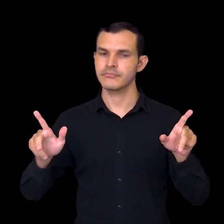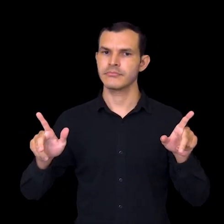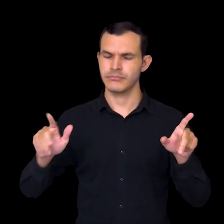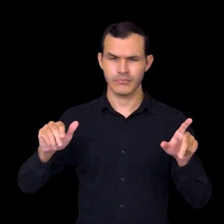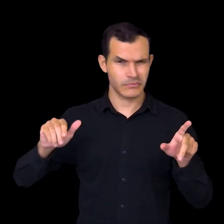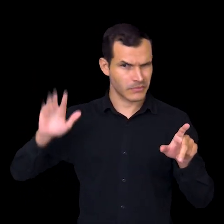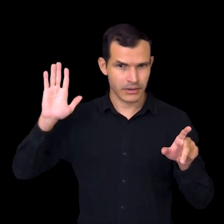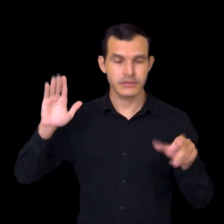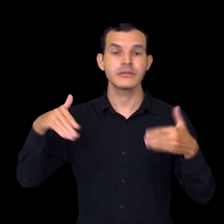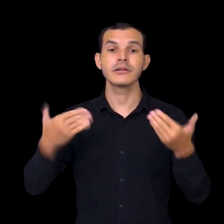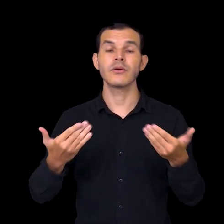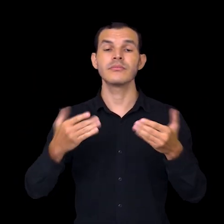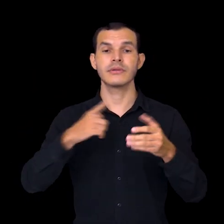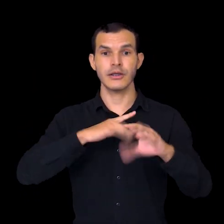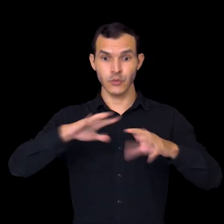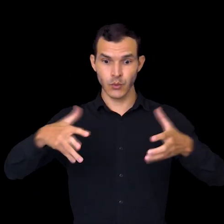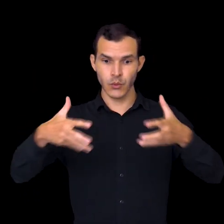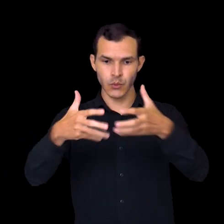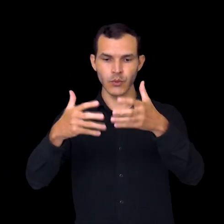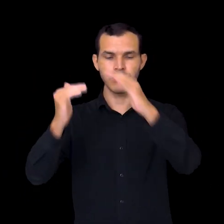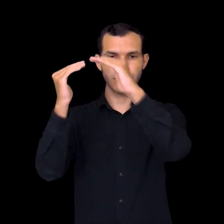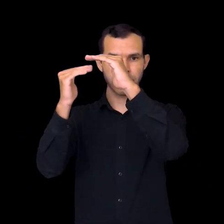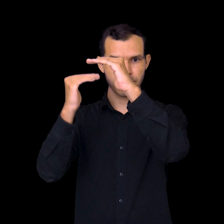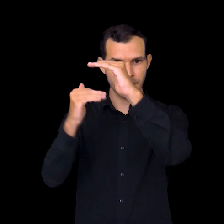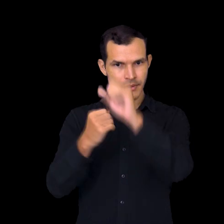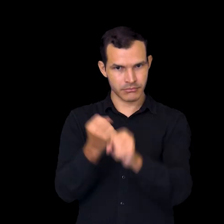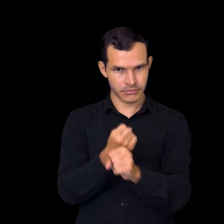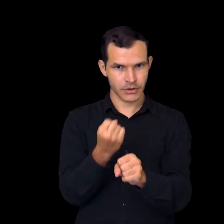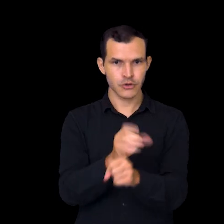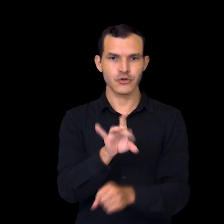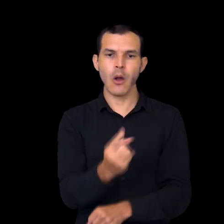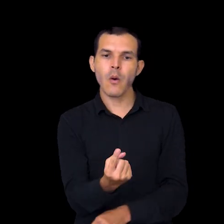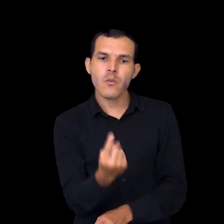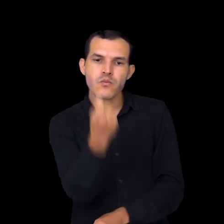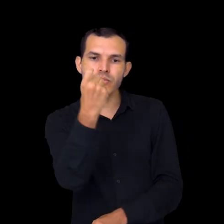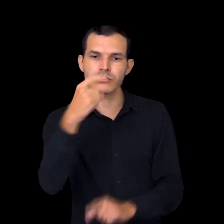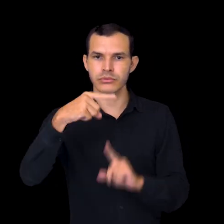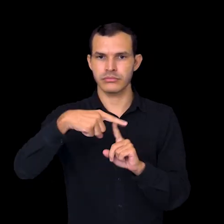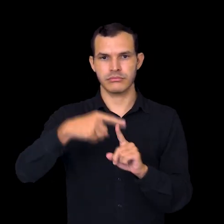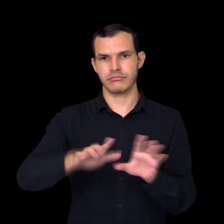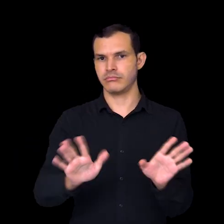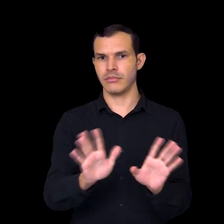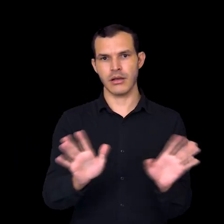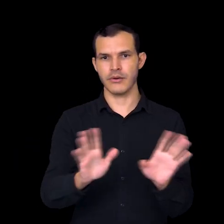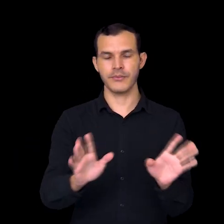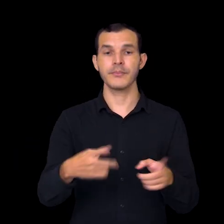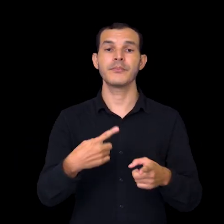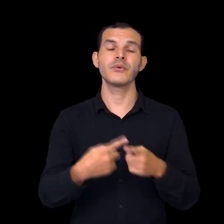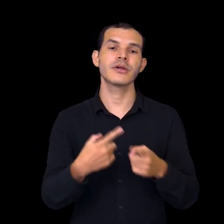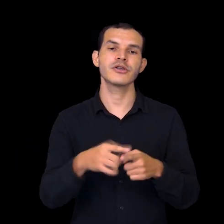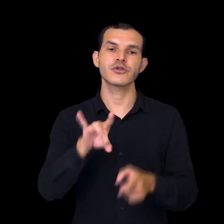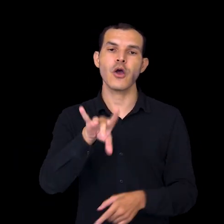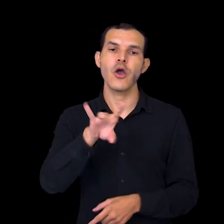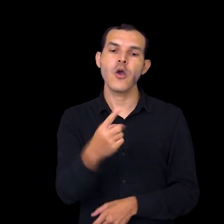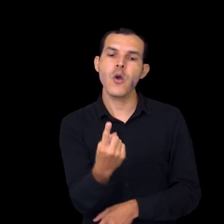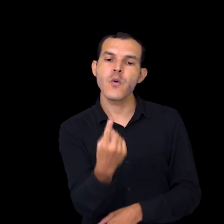Mas mesmo dentro da categoria, a gente não tem um único operariado, portanto, a gente não tem um único